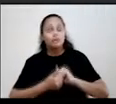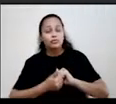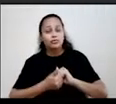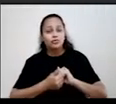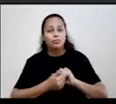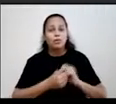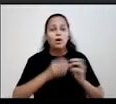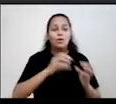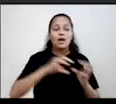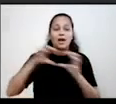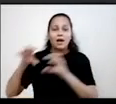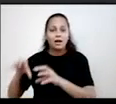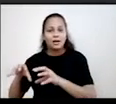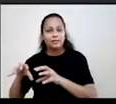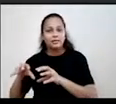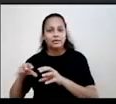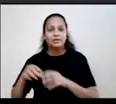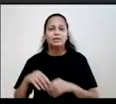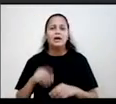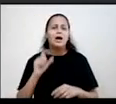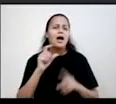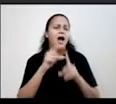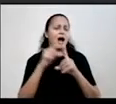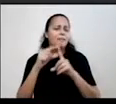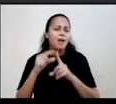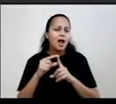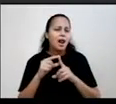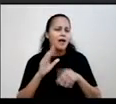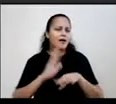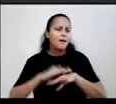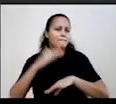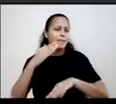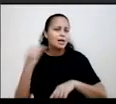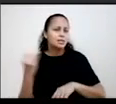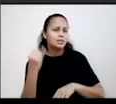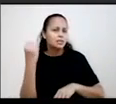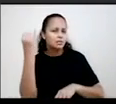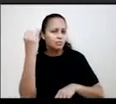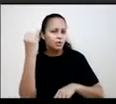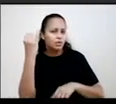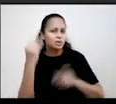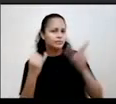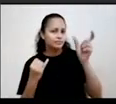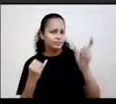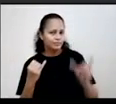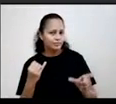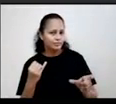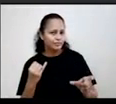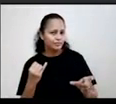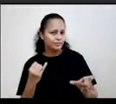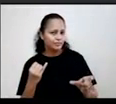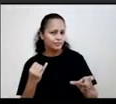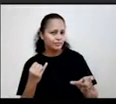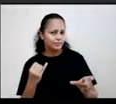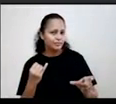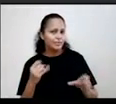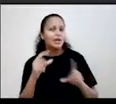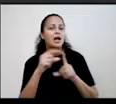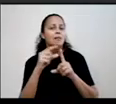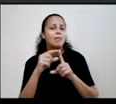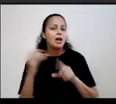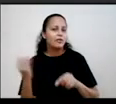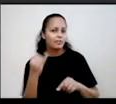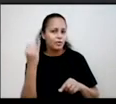ao lado. Então, qual que era a palavra mais importante do meu sujeito? A bola de futebol dos meninos da creche. Qual que é o núcleo? A palavra